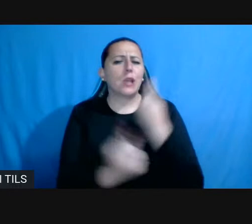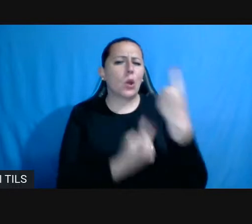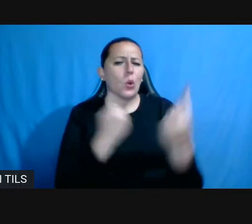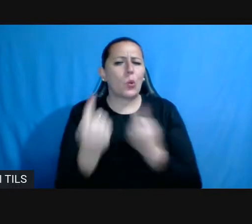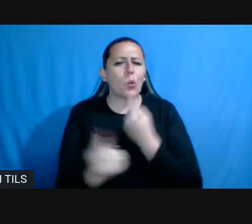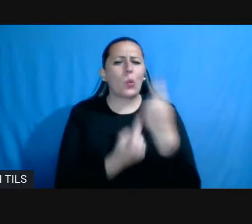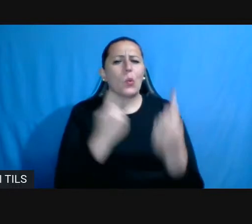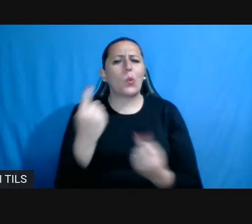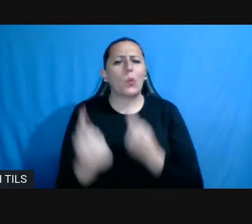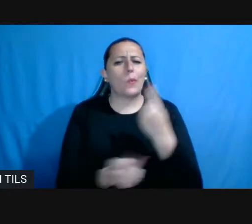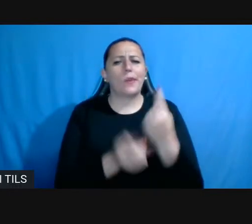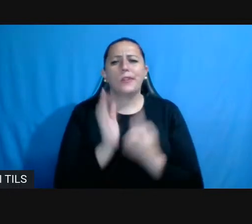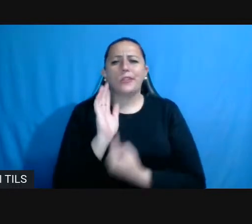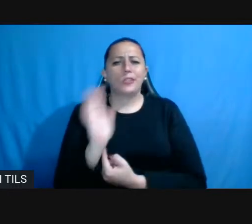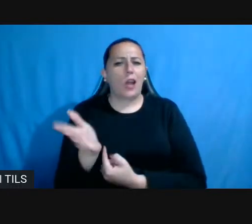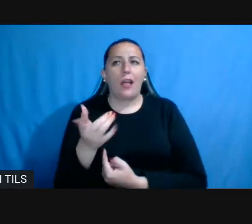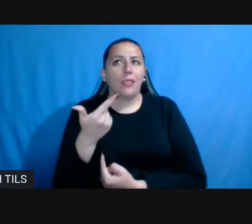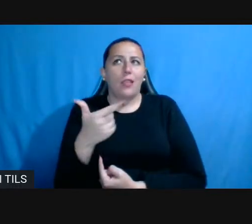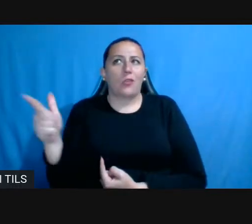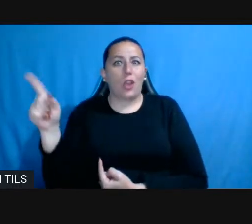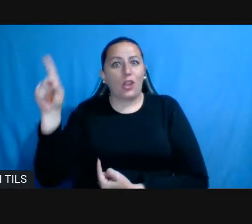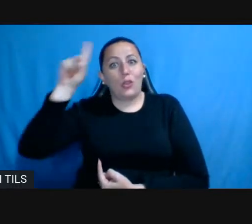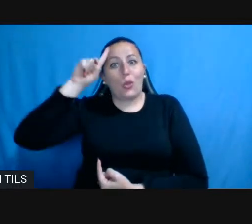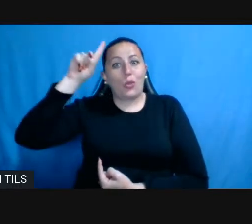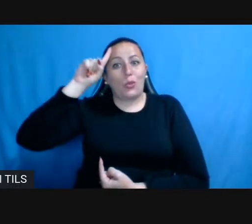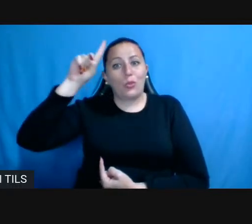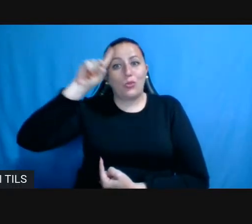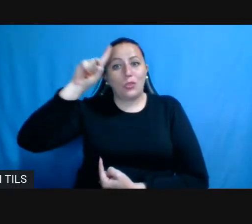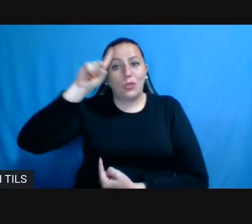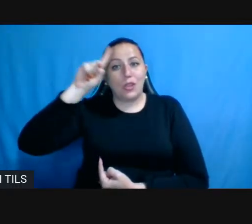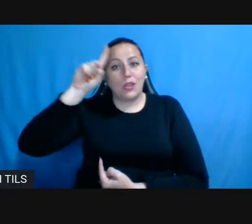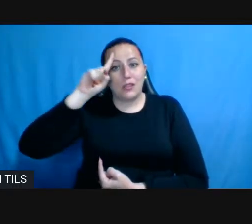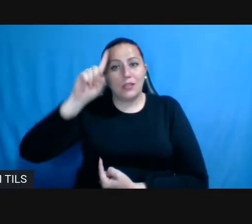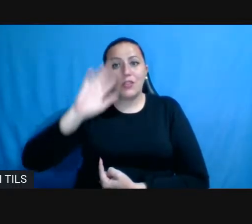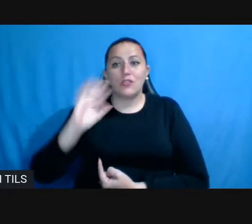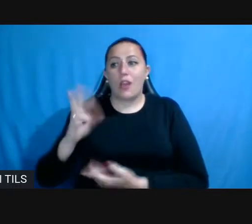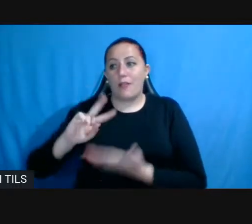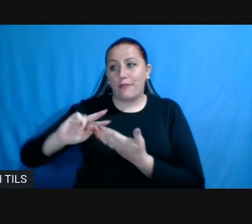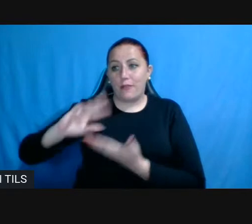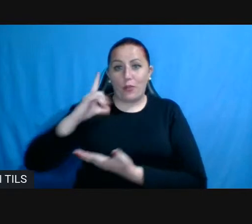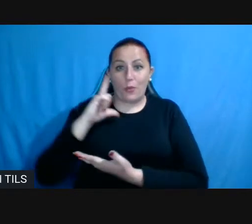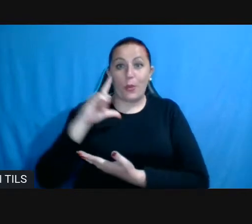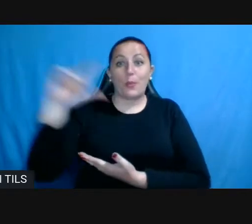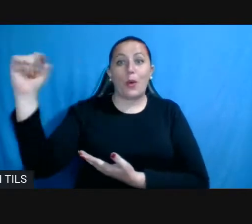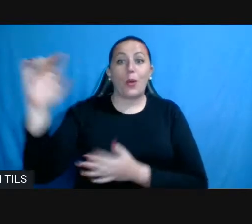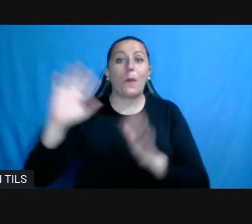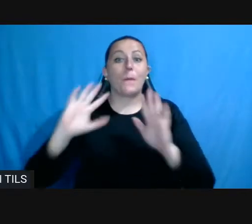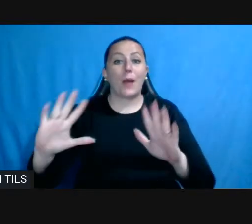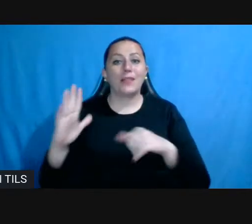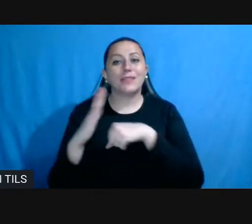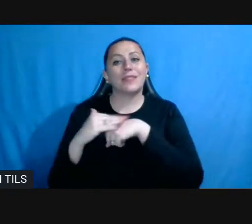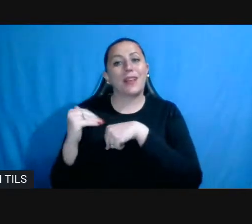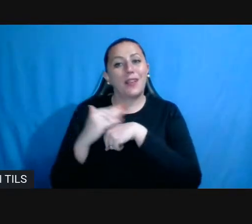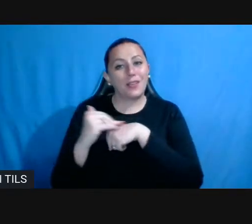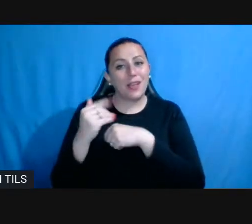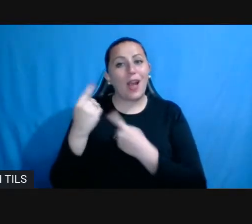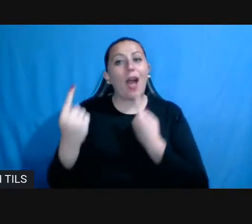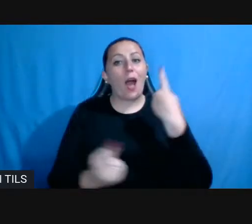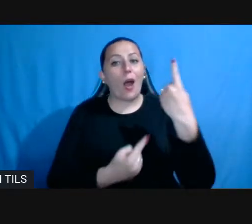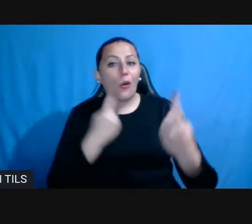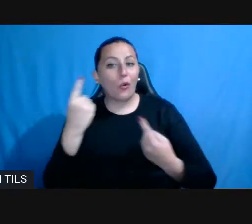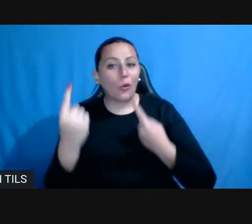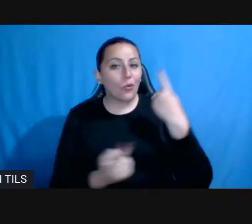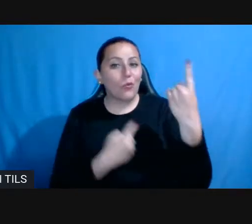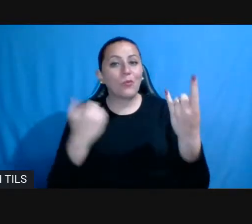mais parte do nosso dia a dia, não estão mais no campus hoje, mas carinhosamente nos enviaram alguns recados